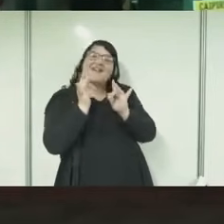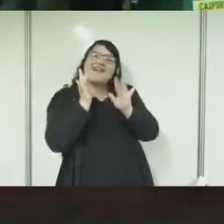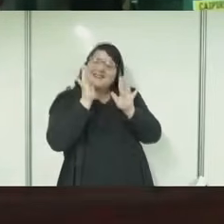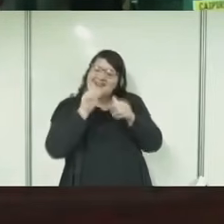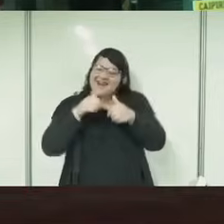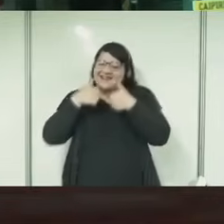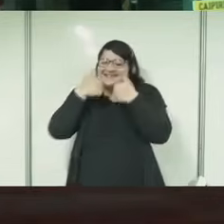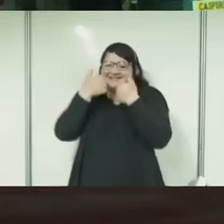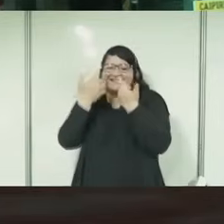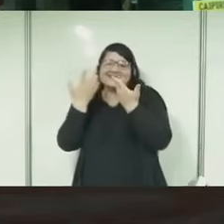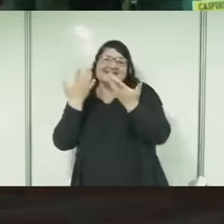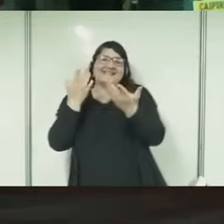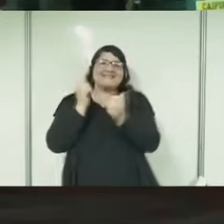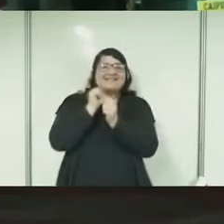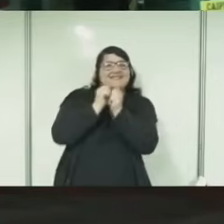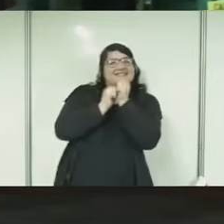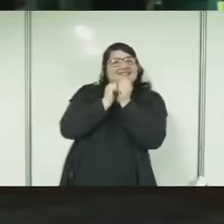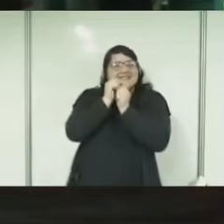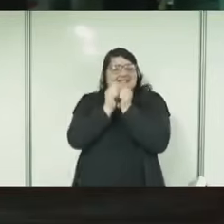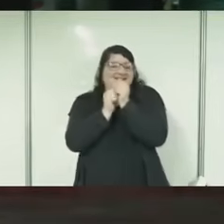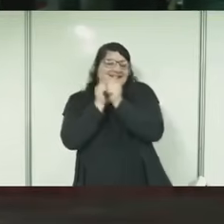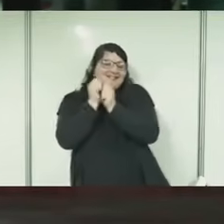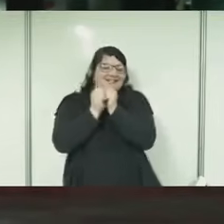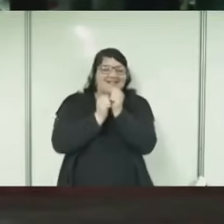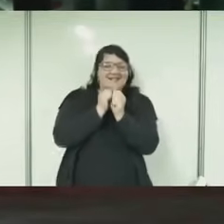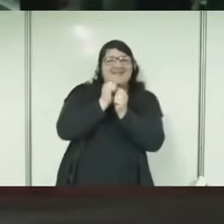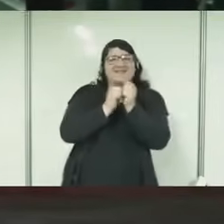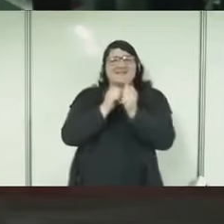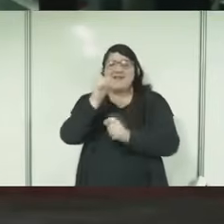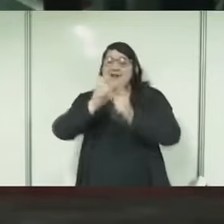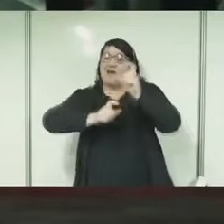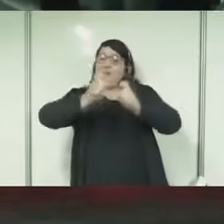namorar. Grisa no rosto dessa gente,